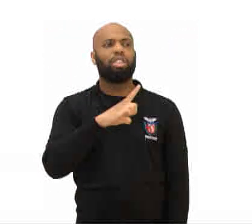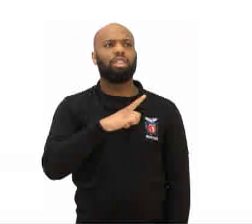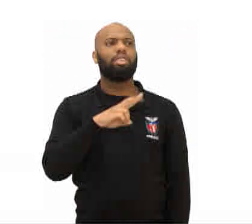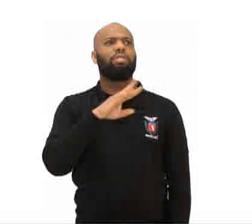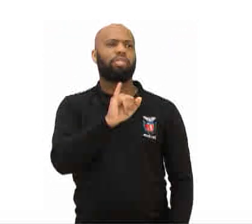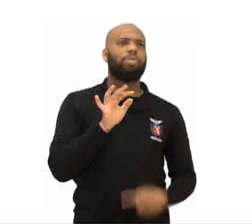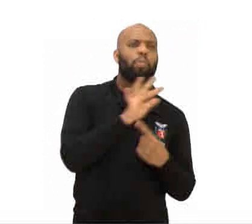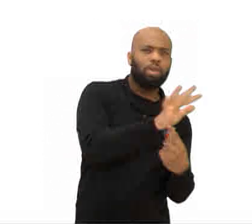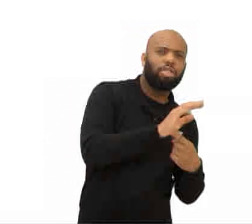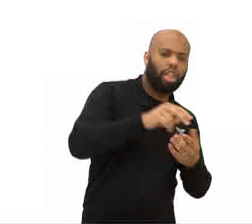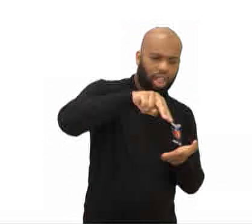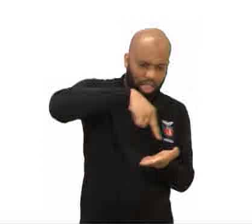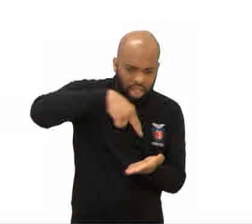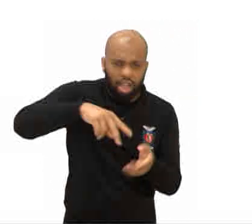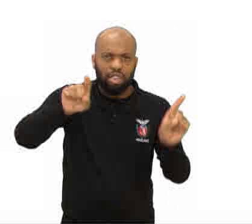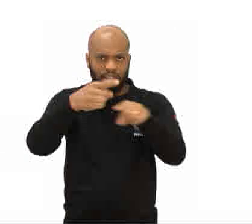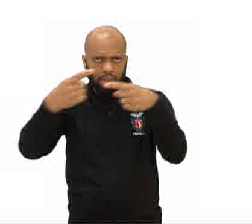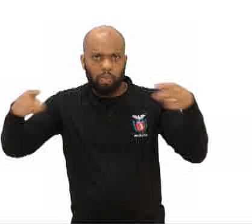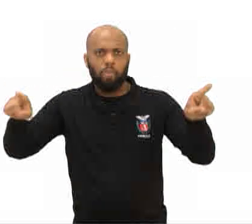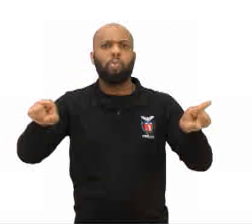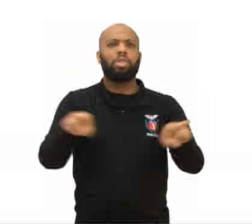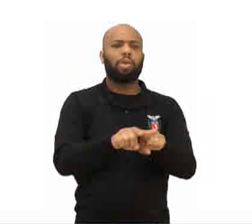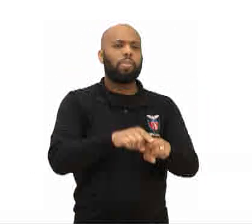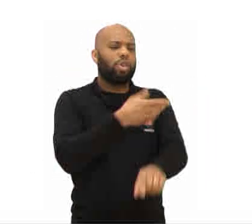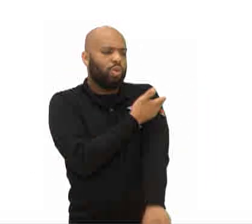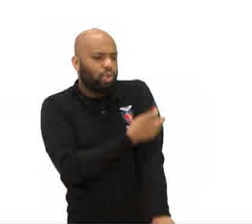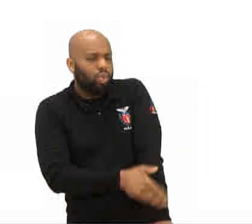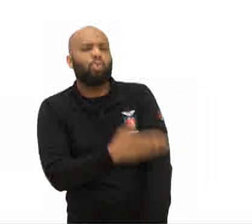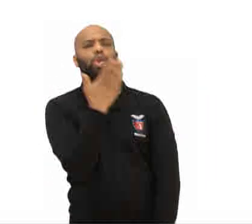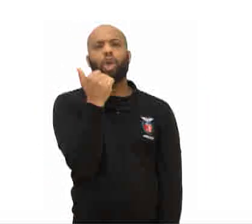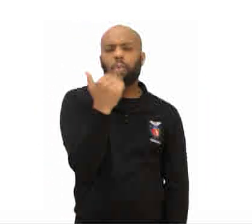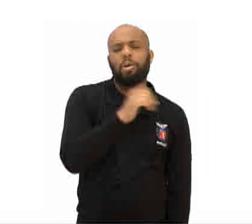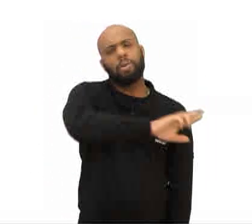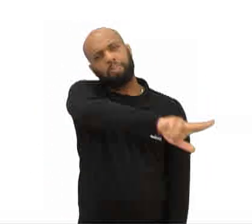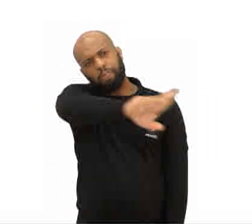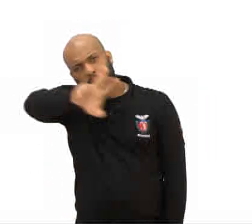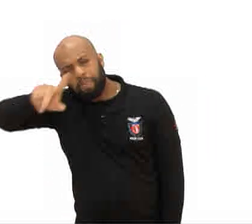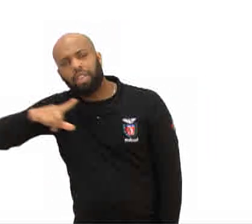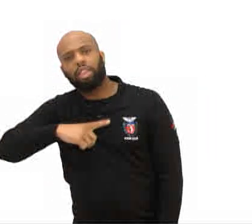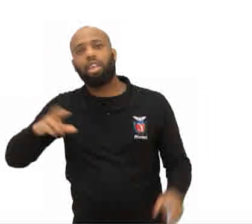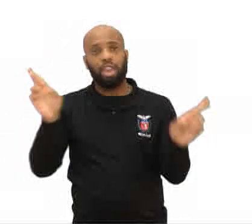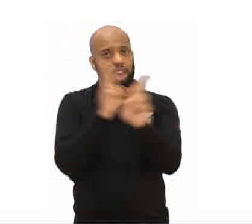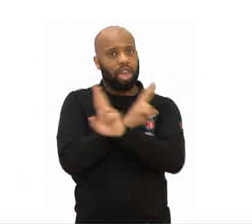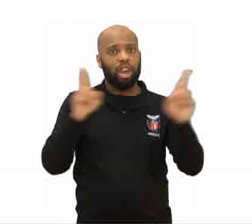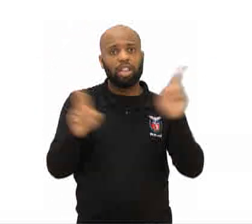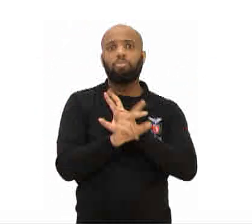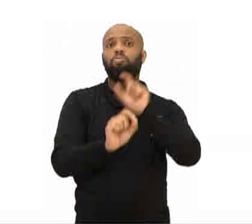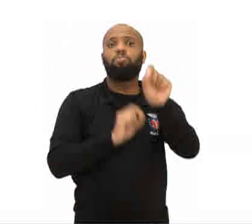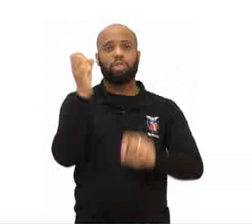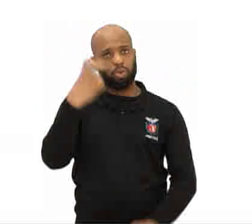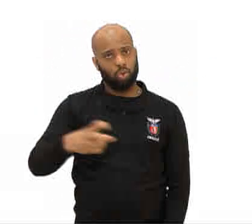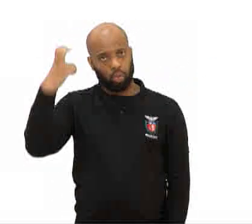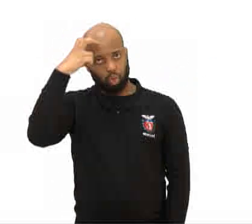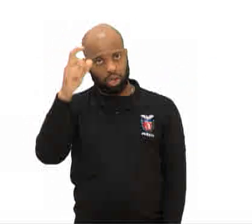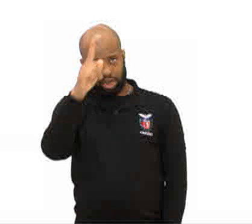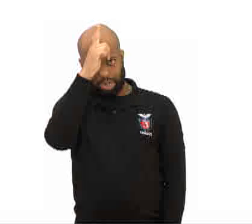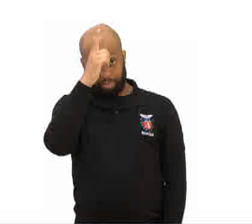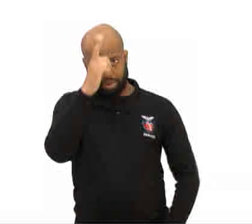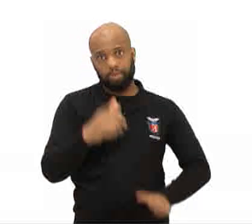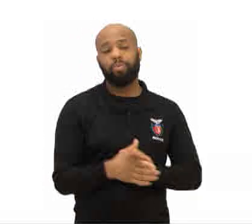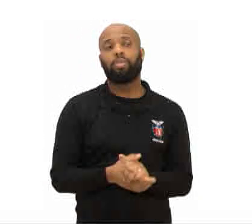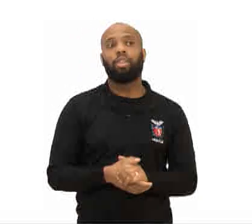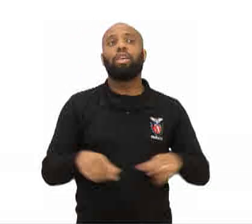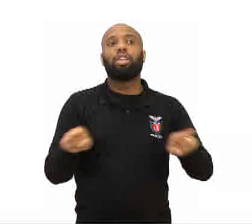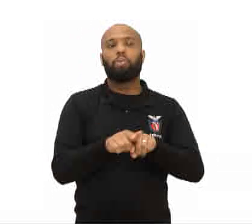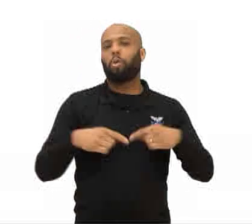vão apresentar danças, músicas, hábitos, alimentos, costumes relacionados à cultura alemã, certo?